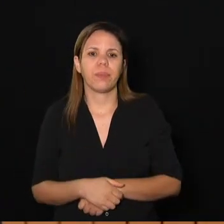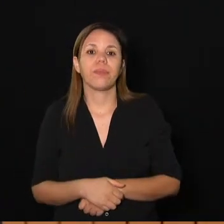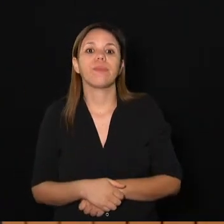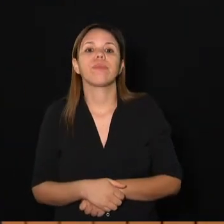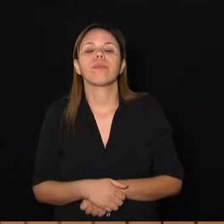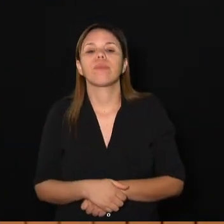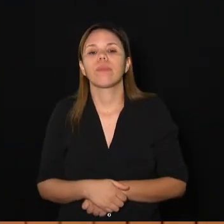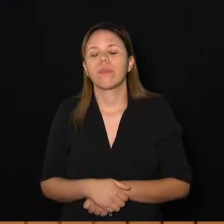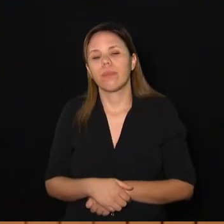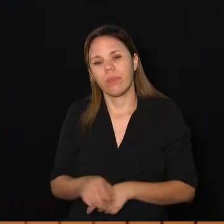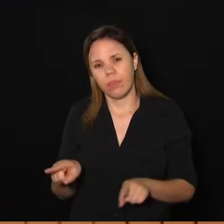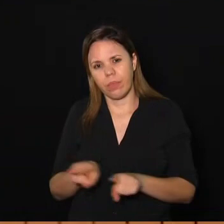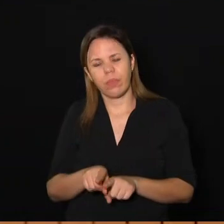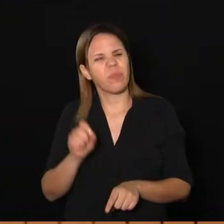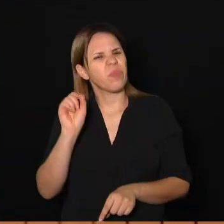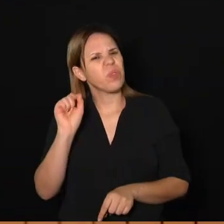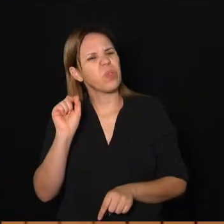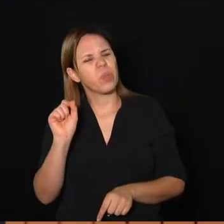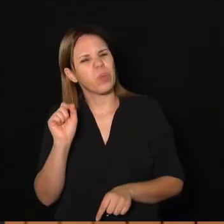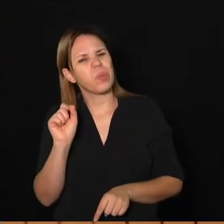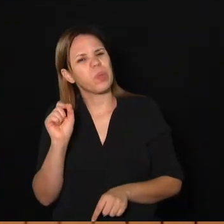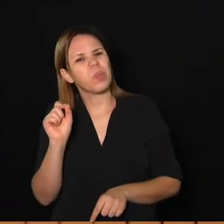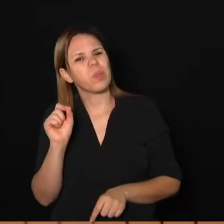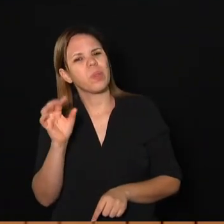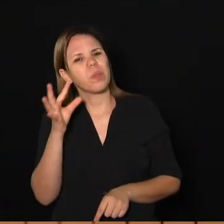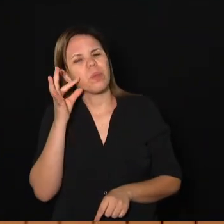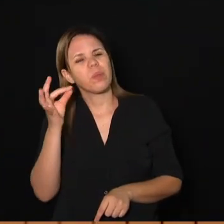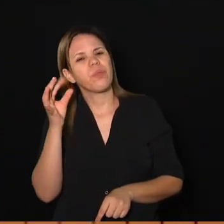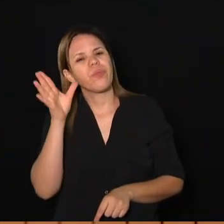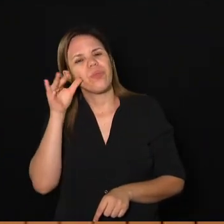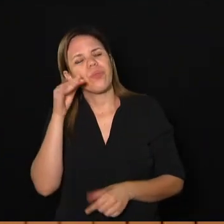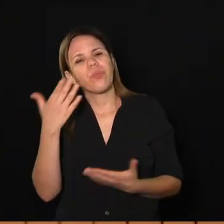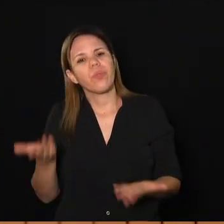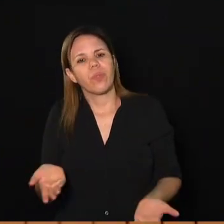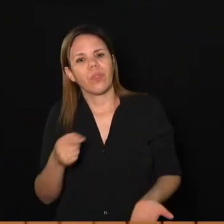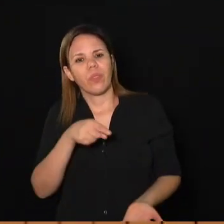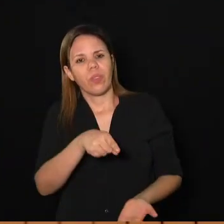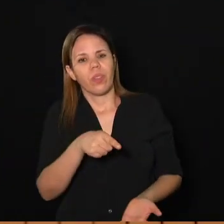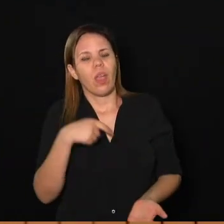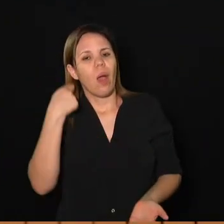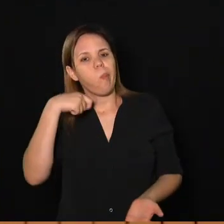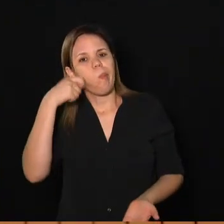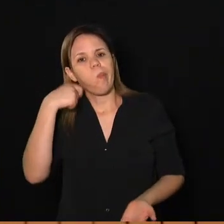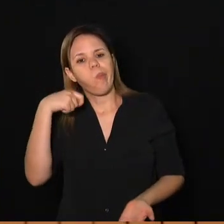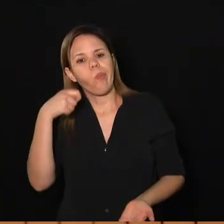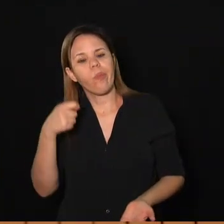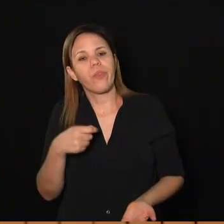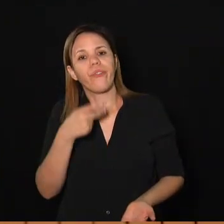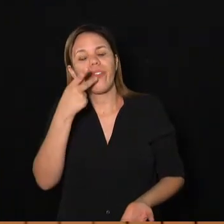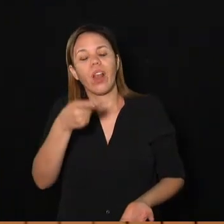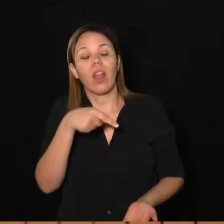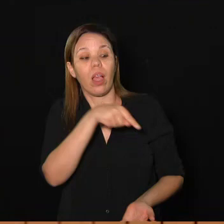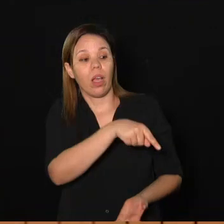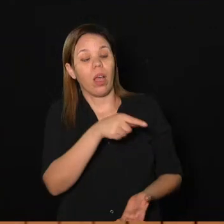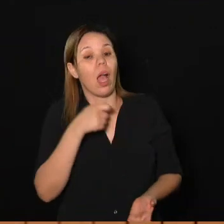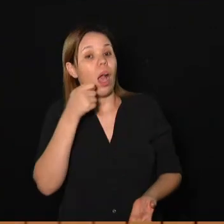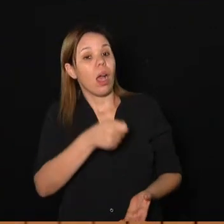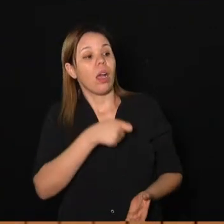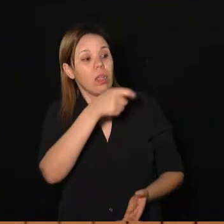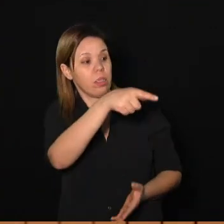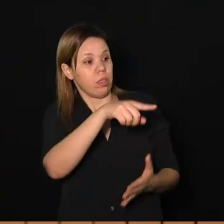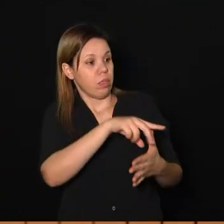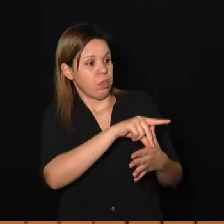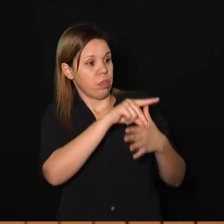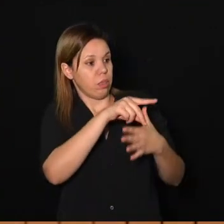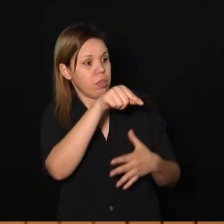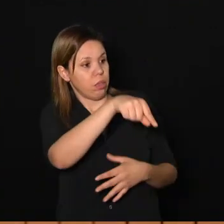é também curioso notar a fala do advogado da associação de oftalmologistas de campinas em